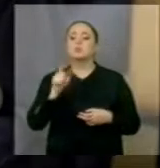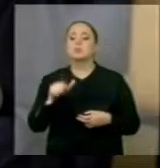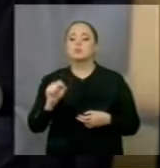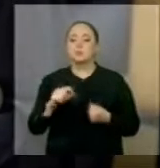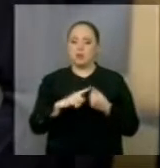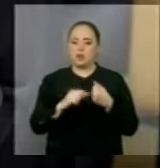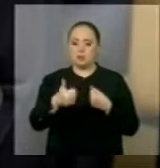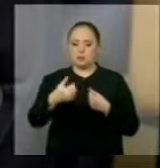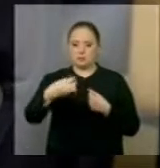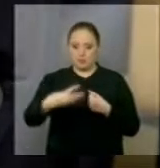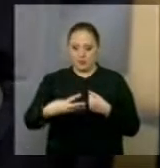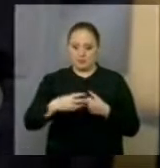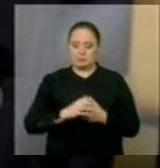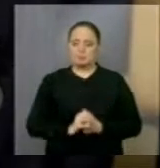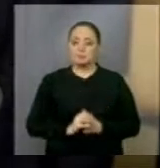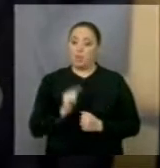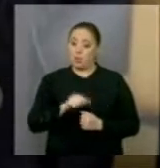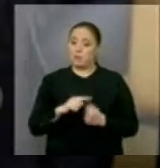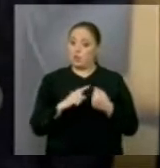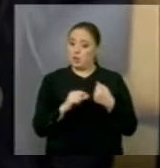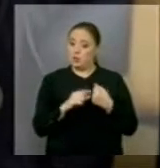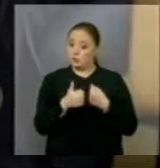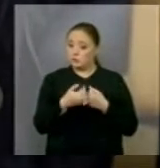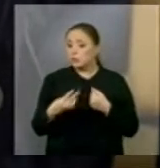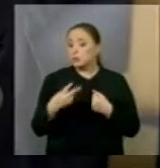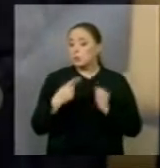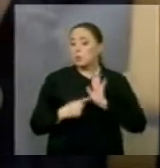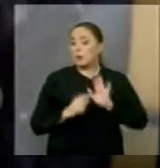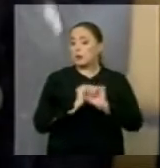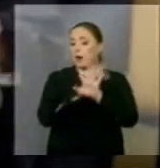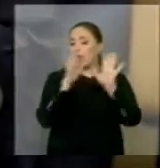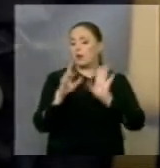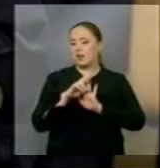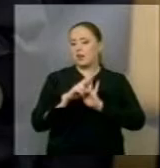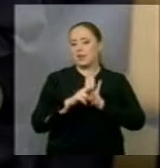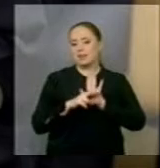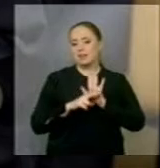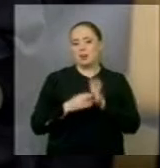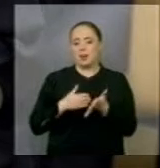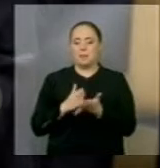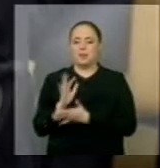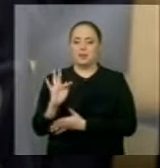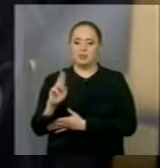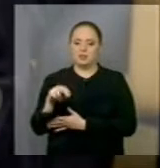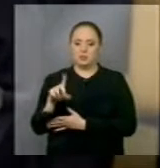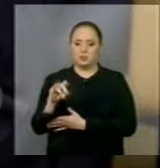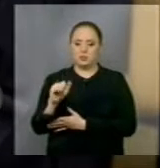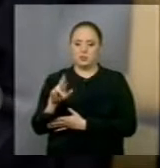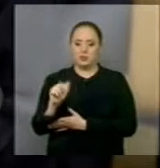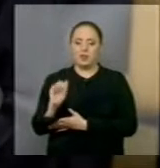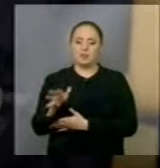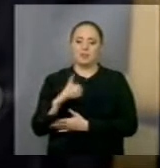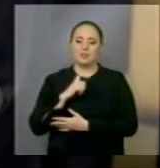ao artigo 13. Esse artigo 13, ele diz claramente que os requisitos para regularização fundiária dos imóveis de